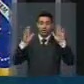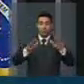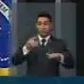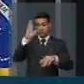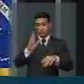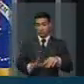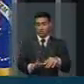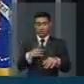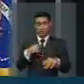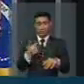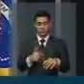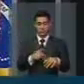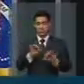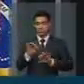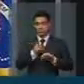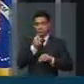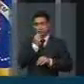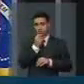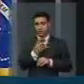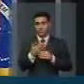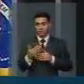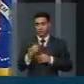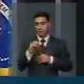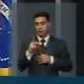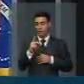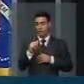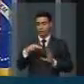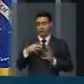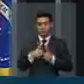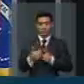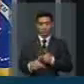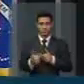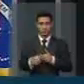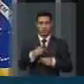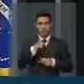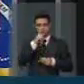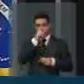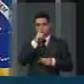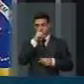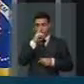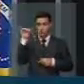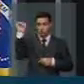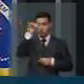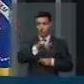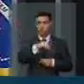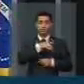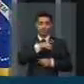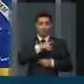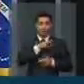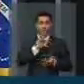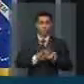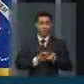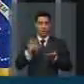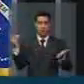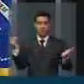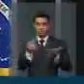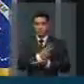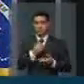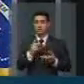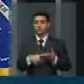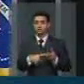estão aparelhados para um movimento maior na Copa do Mundo, temos riscos de acidentes aéreos, não se permite fazer